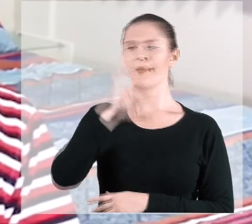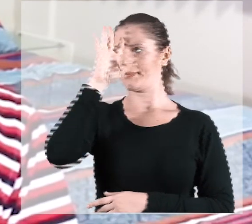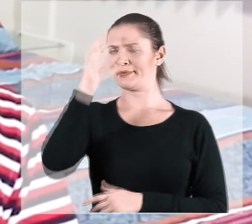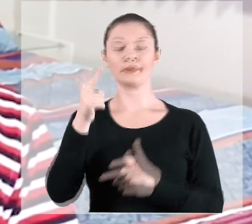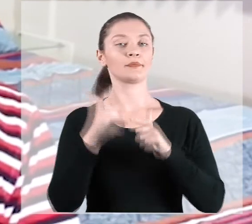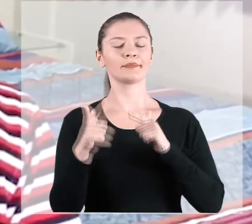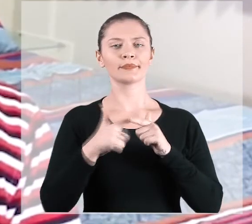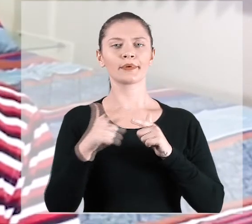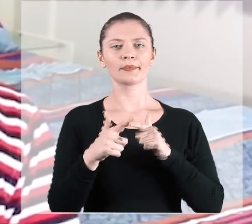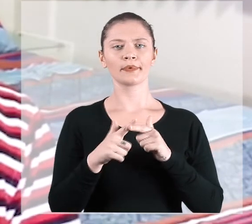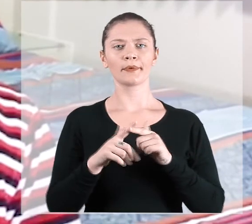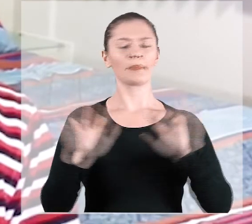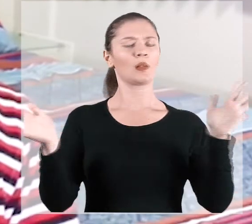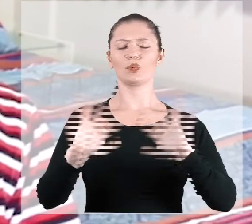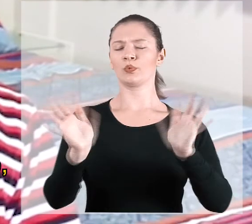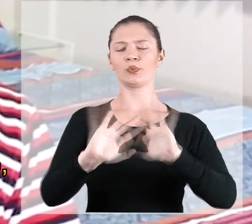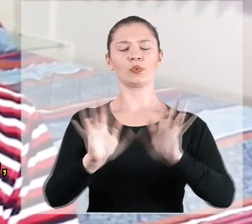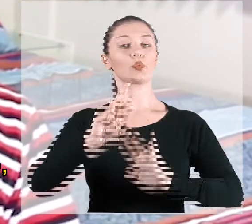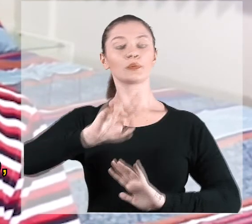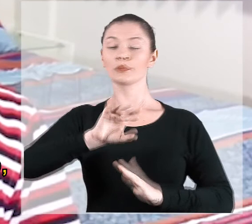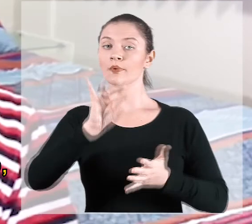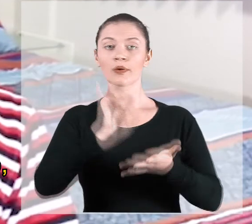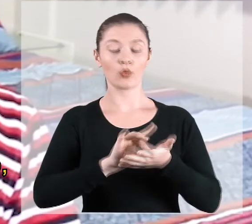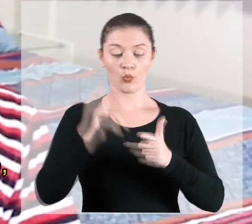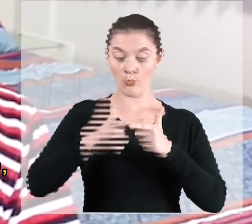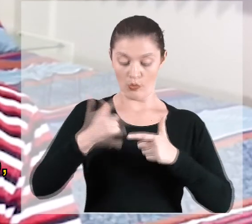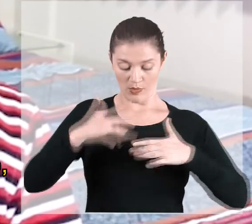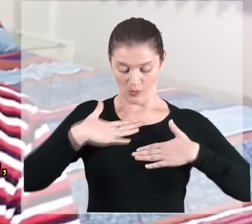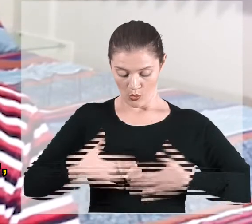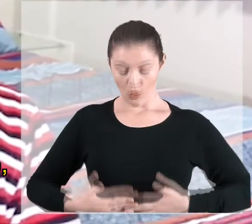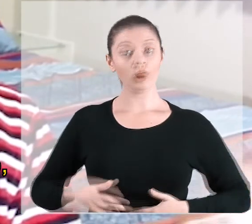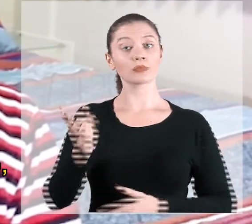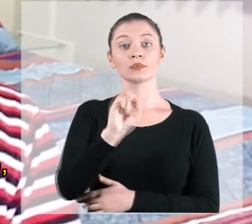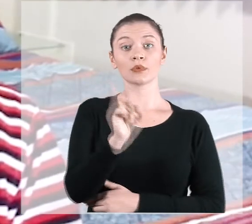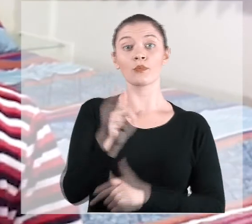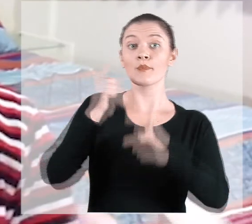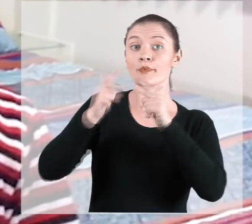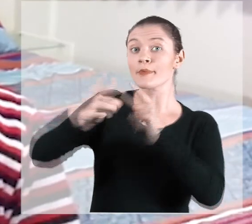dos problemas. Não é a realidade. O problema não está no corpo. O problema está na